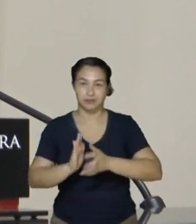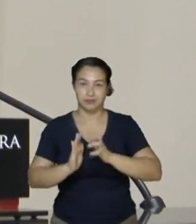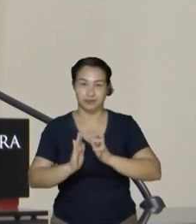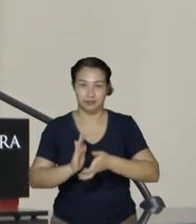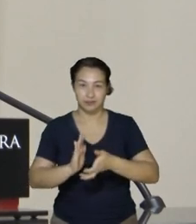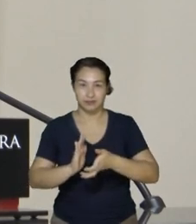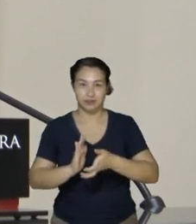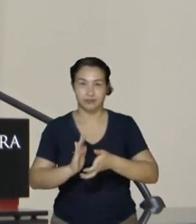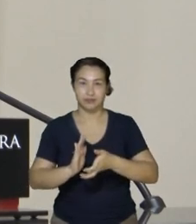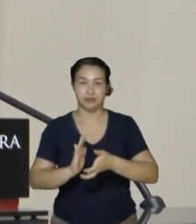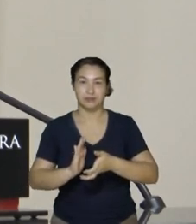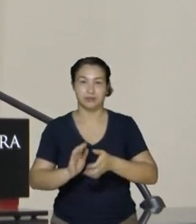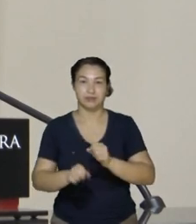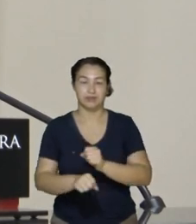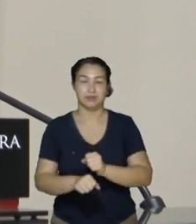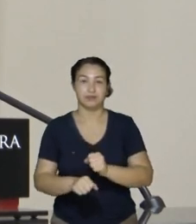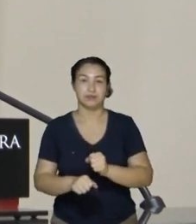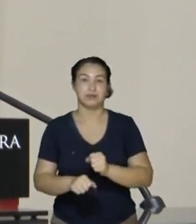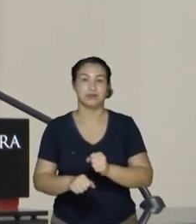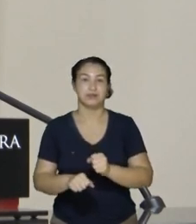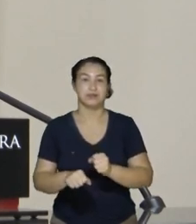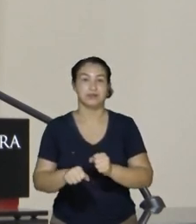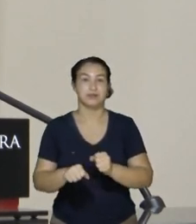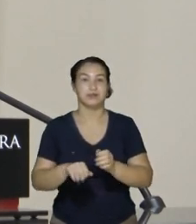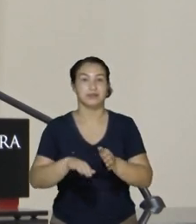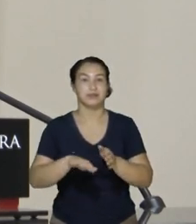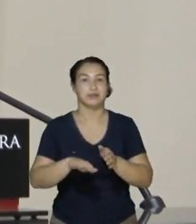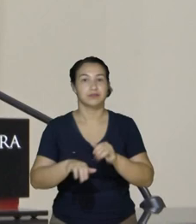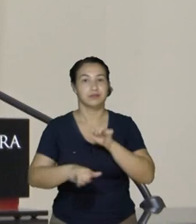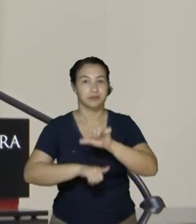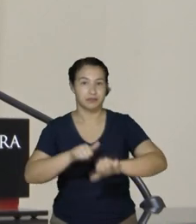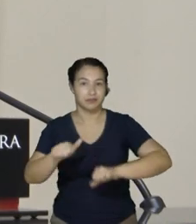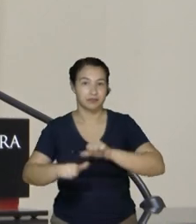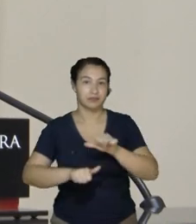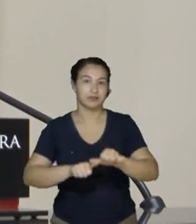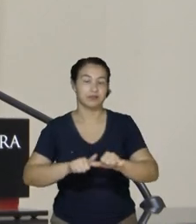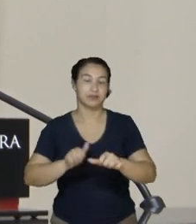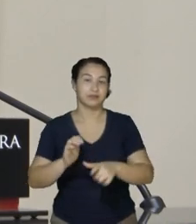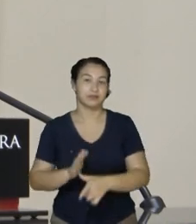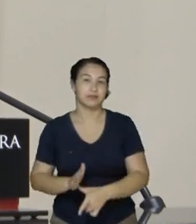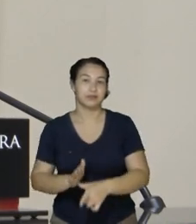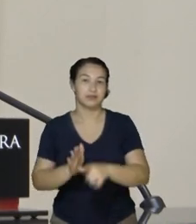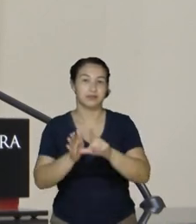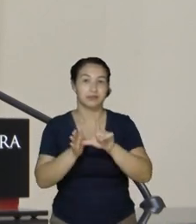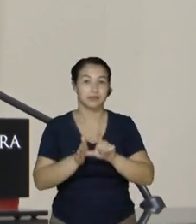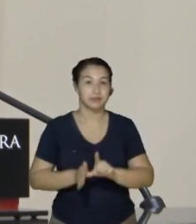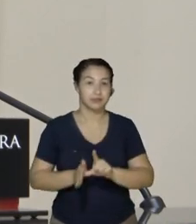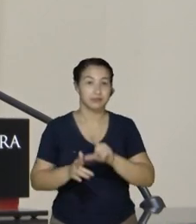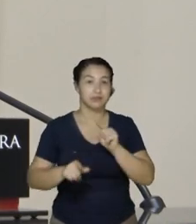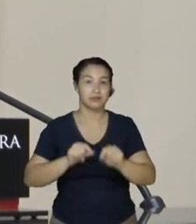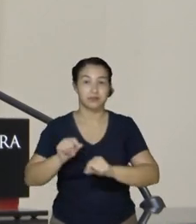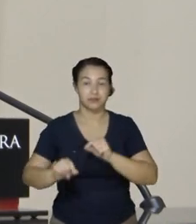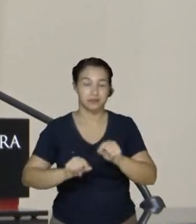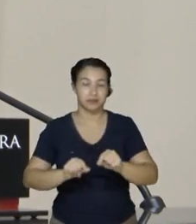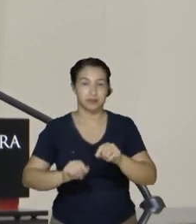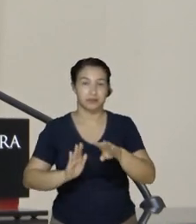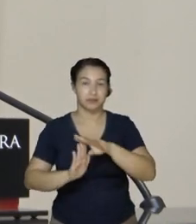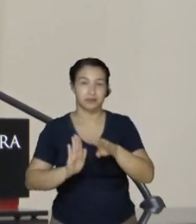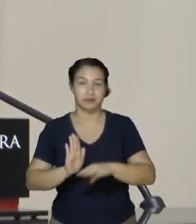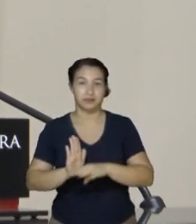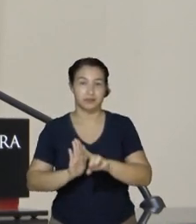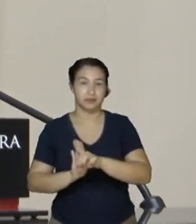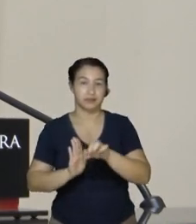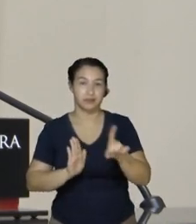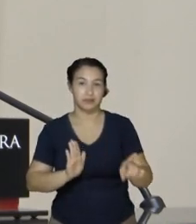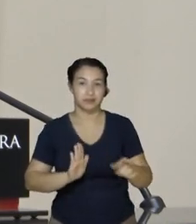políticos foram suprimidos para antecipar a ordem do dia. Ordem do dia.